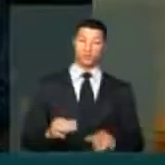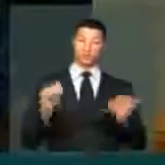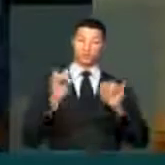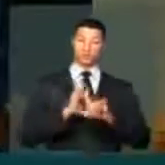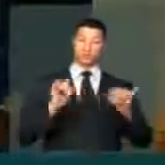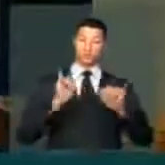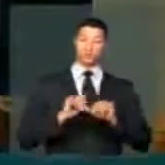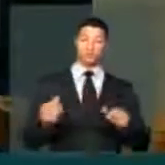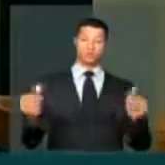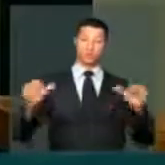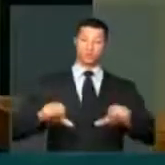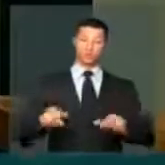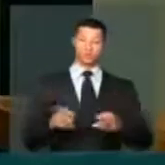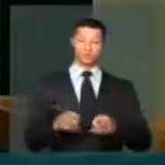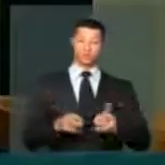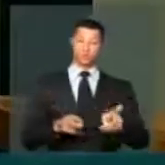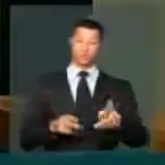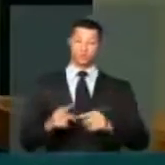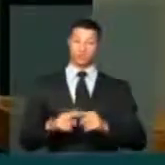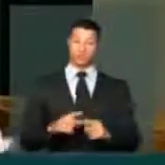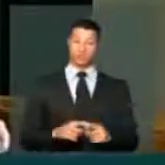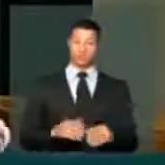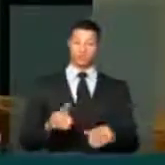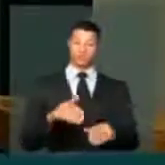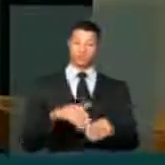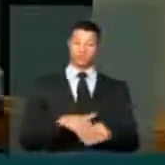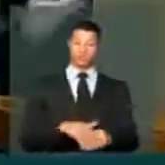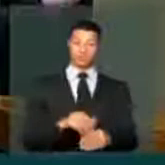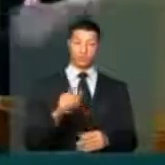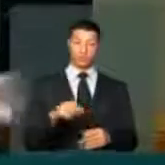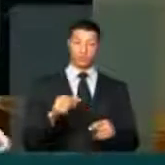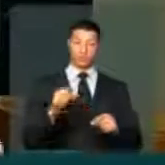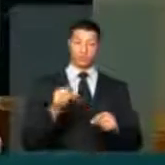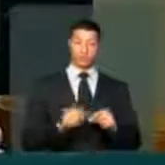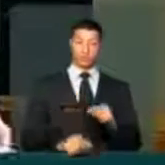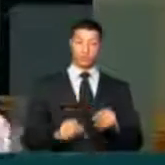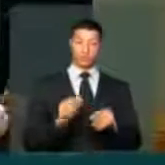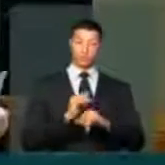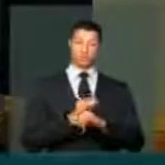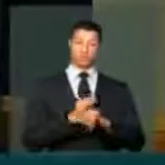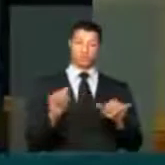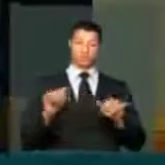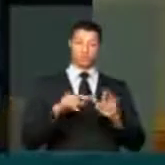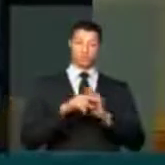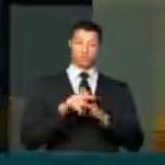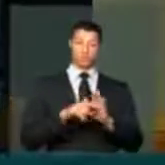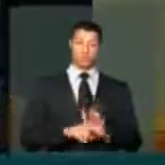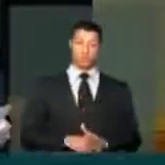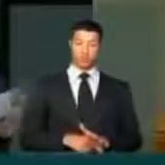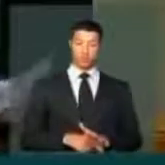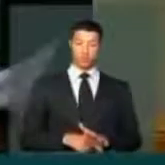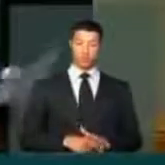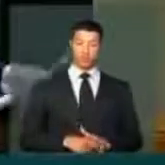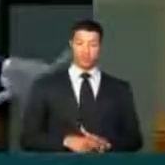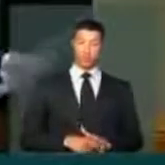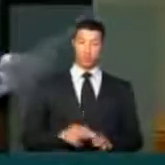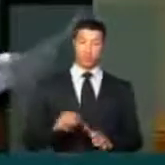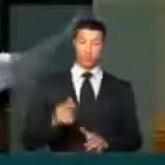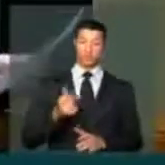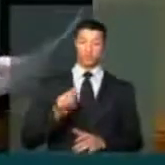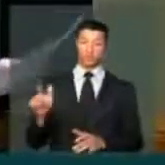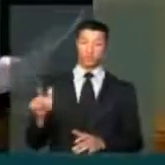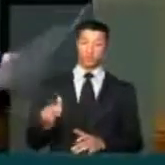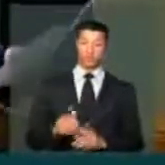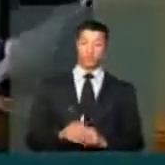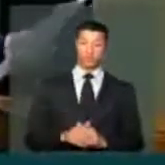notícias negativas continuam, porque durante as eleições é proibido divulgar notícia negativa. Olha aqui só outra